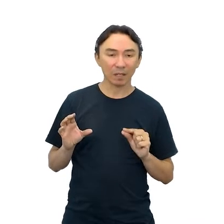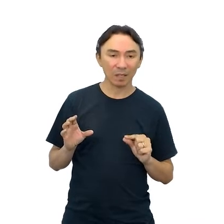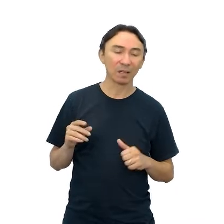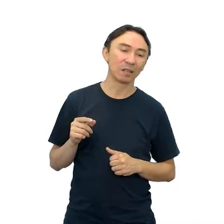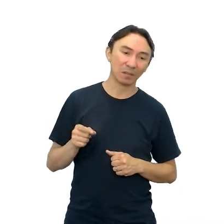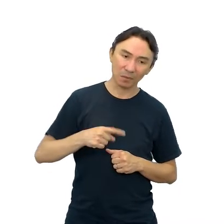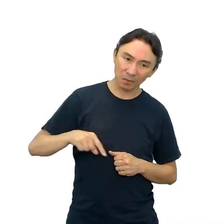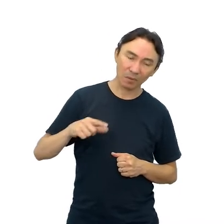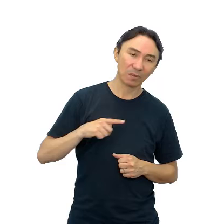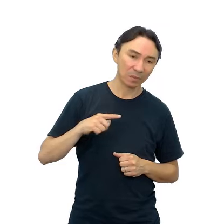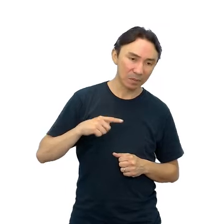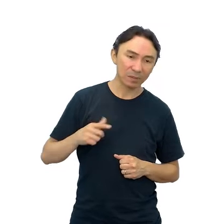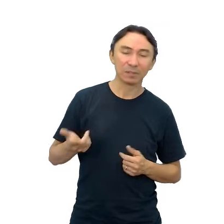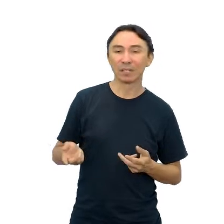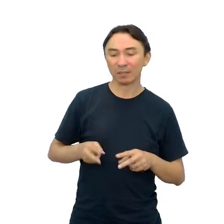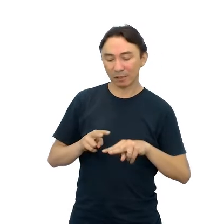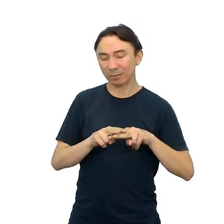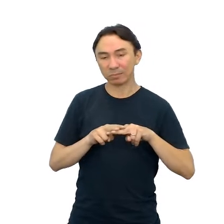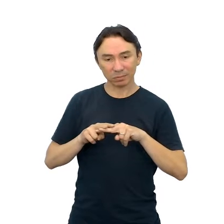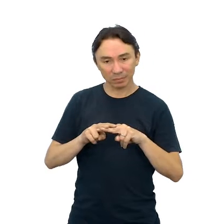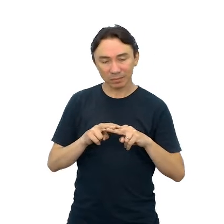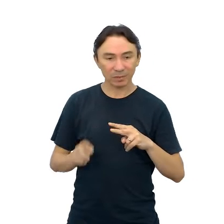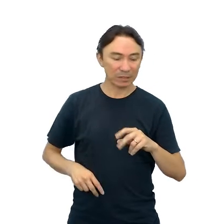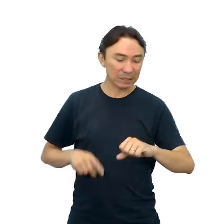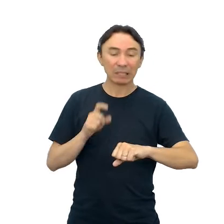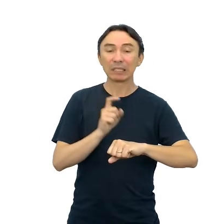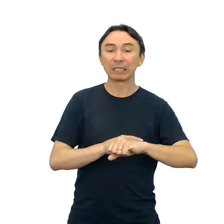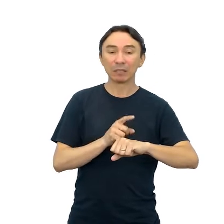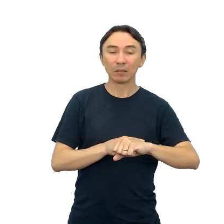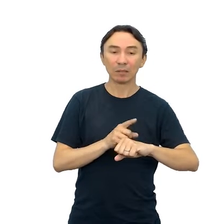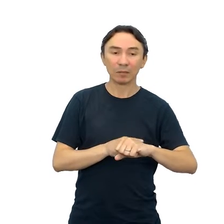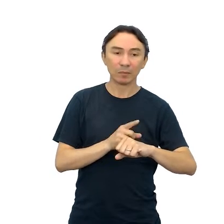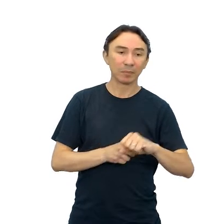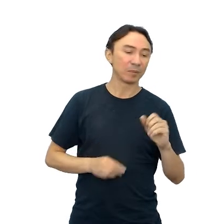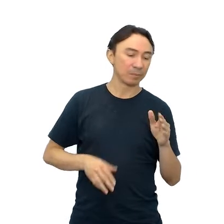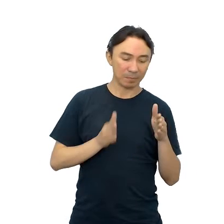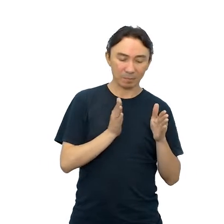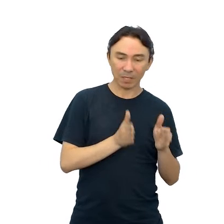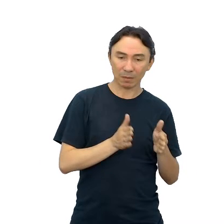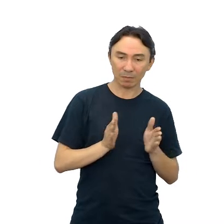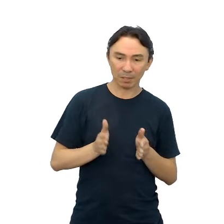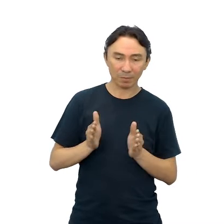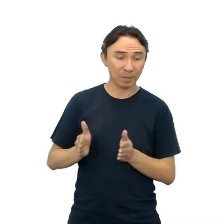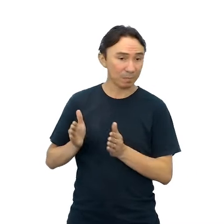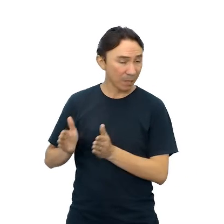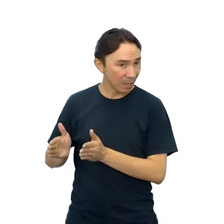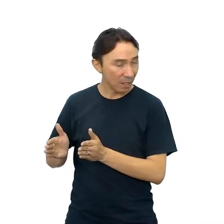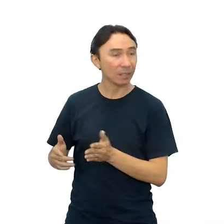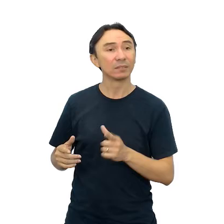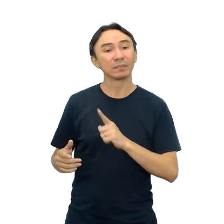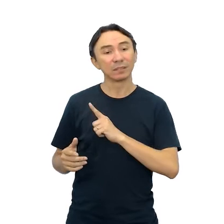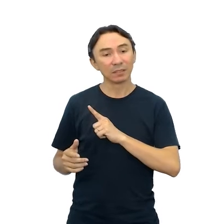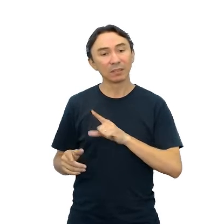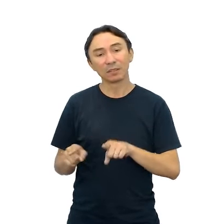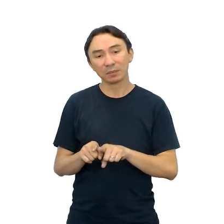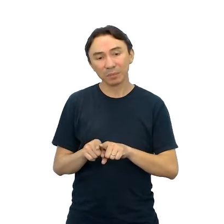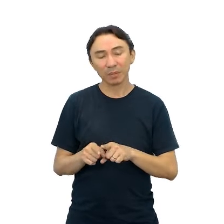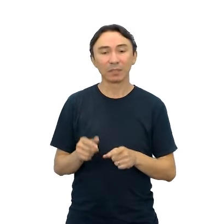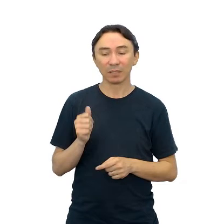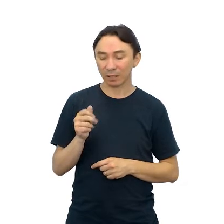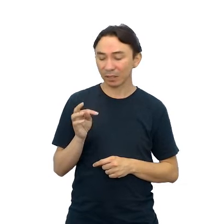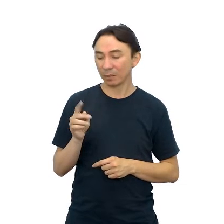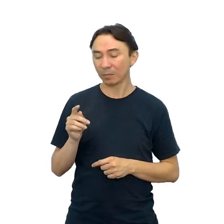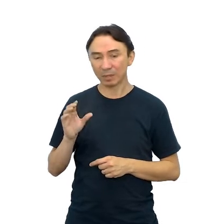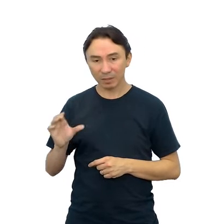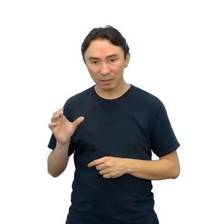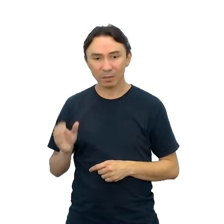gente estruturar esse quarto bimestre aí com as ATPCs, né, discutir um pouquinho da relação entre o